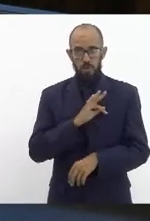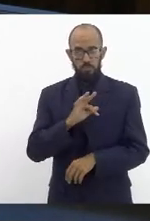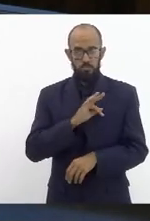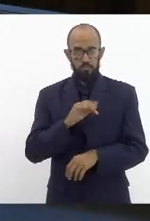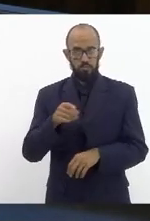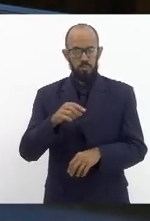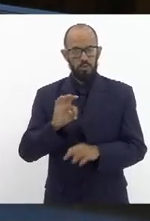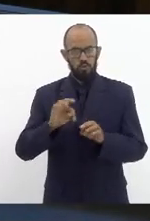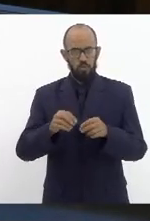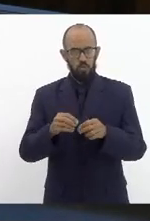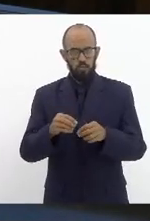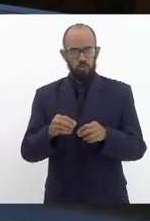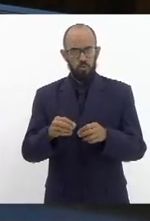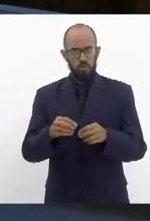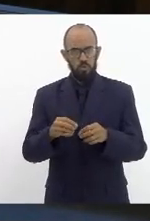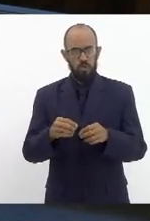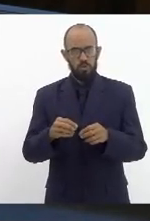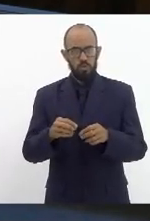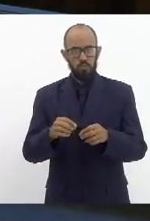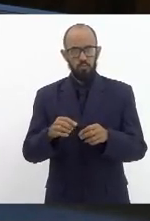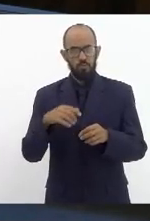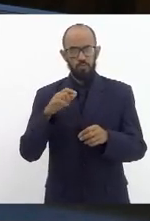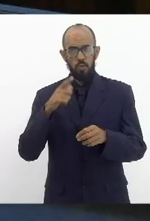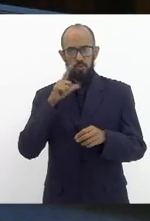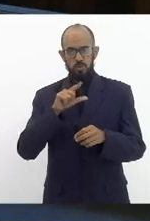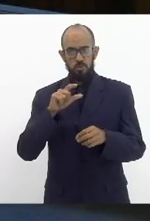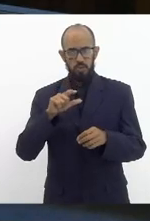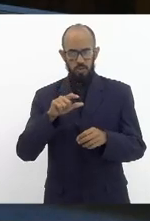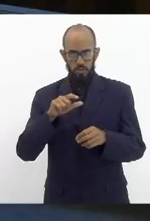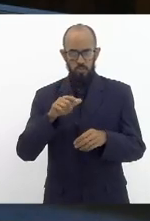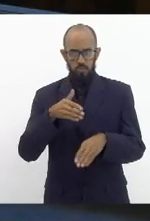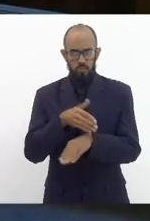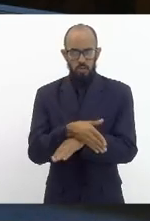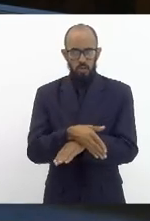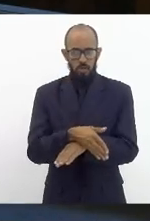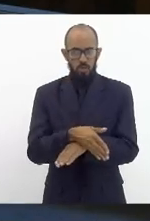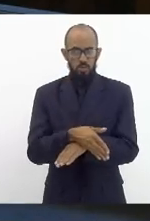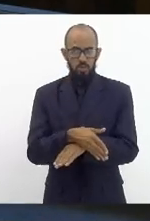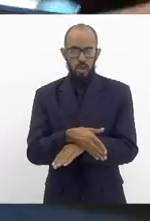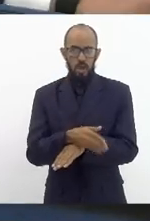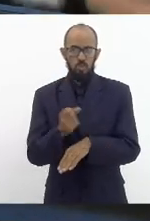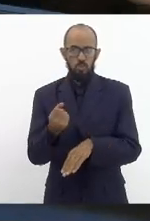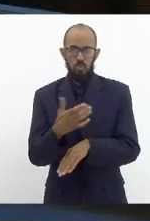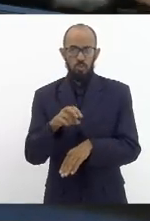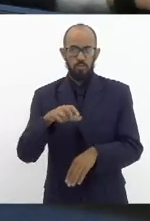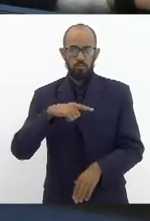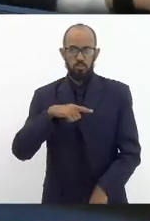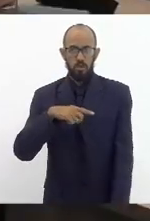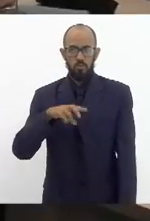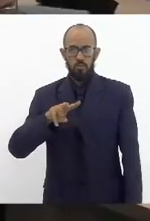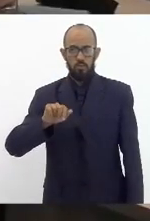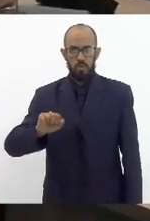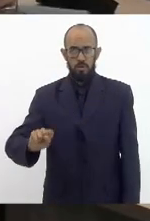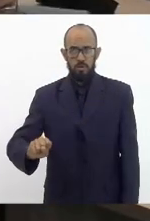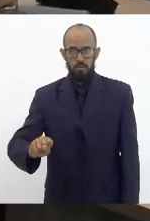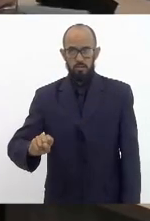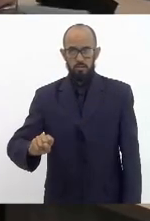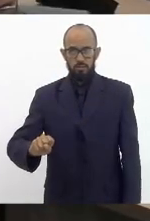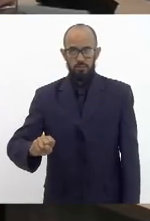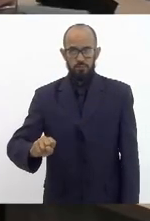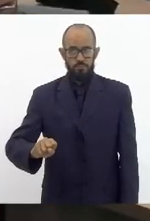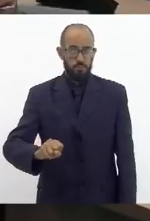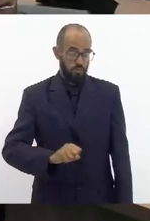serem chamados quando as vagas forem aparecendo. E quero dizer, o Carlos Augusto é mais que